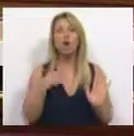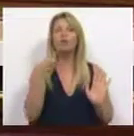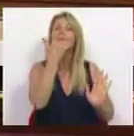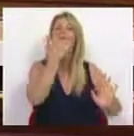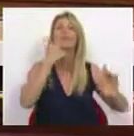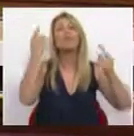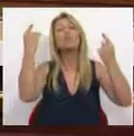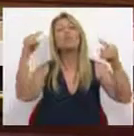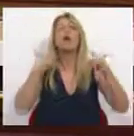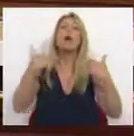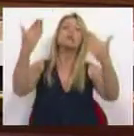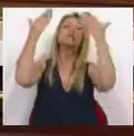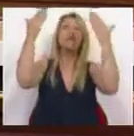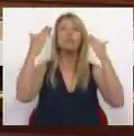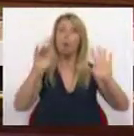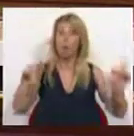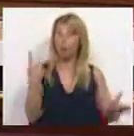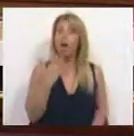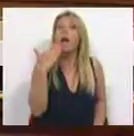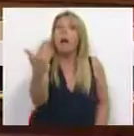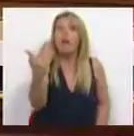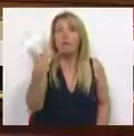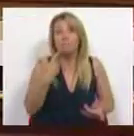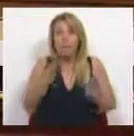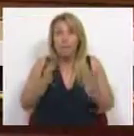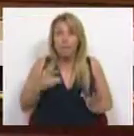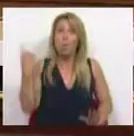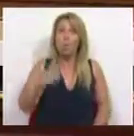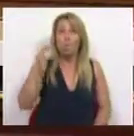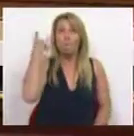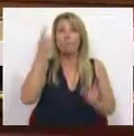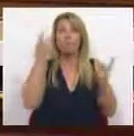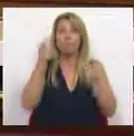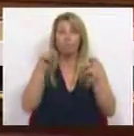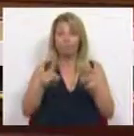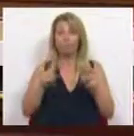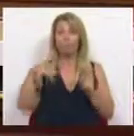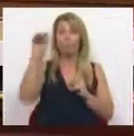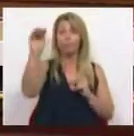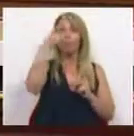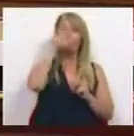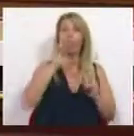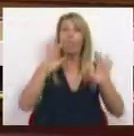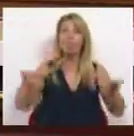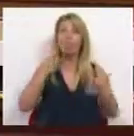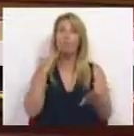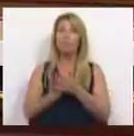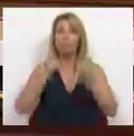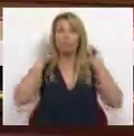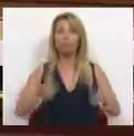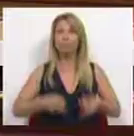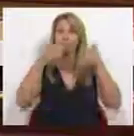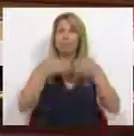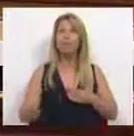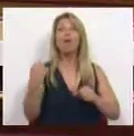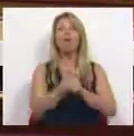apesar de as agradecermos. Aquilo que nós consideramos é que esta interpelação pode constituir um motor para a ação dos diferentes